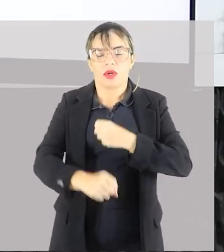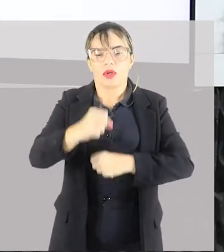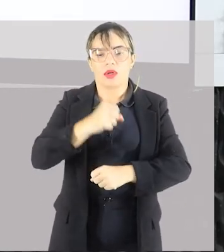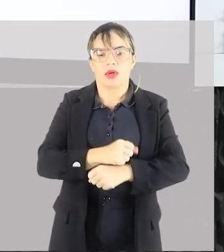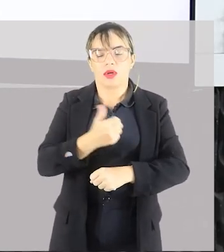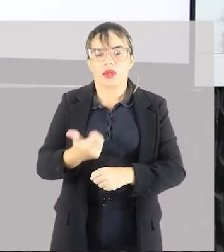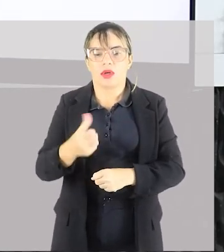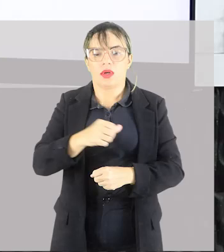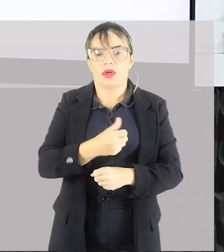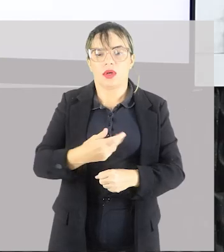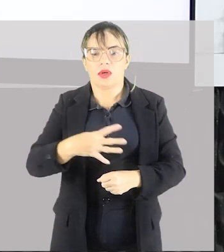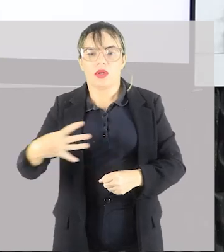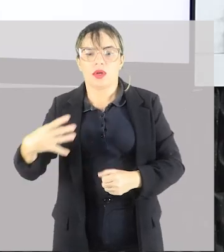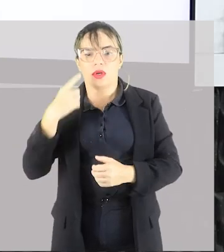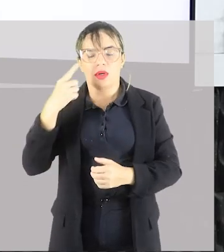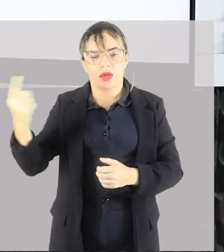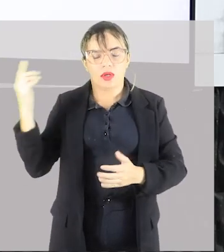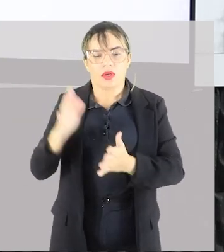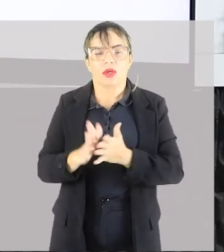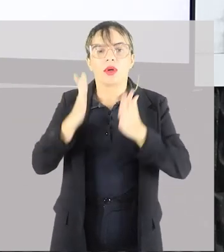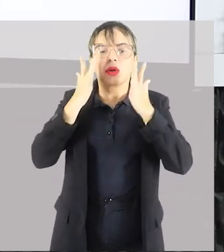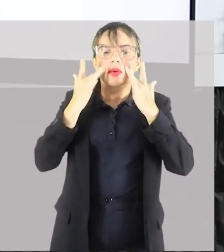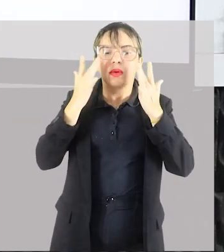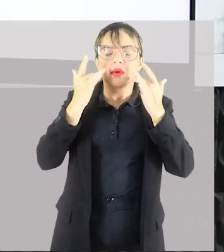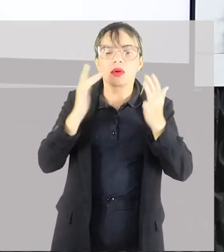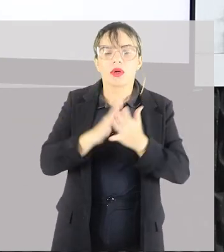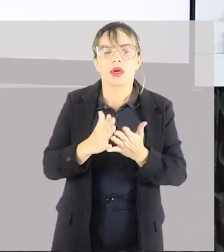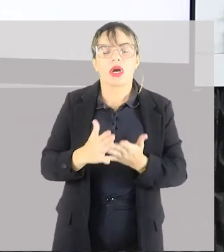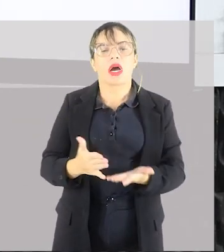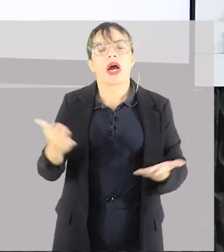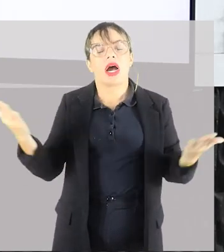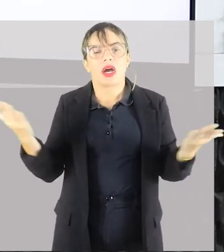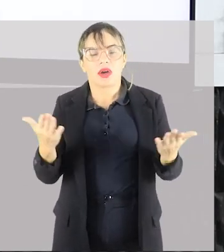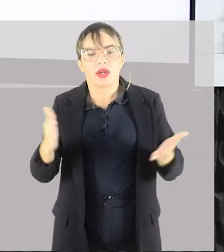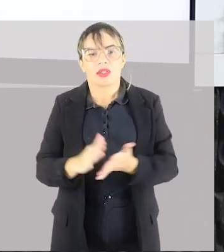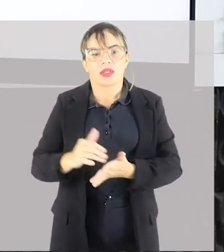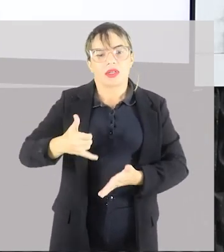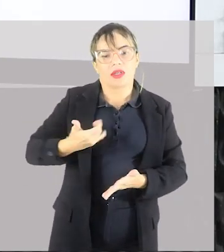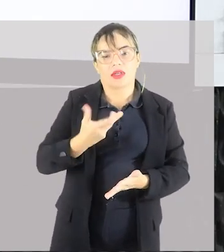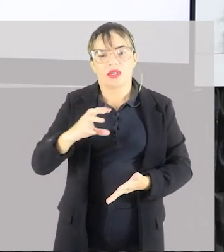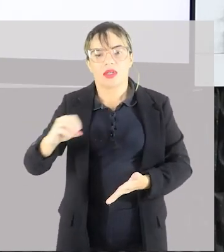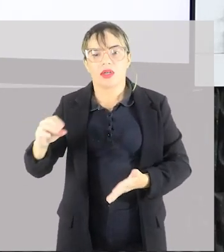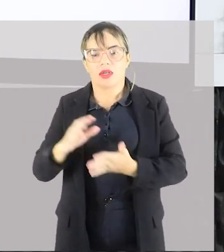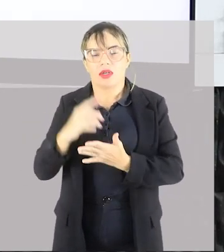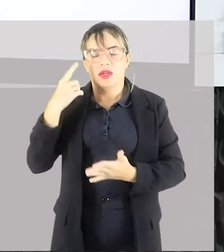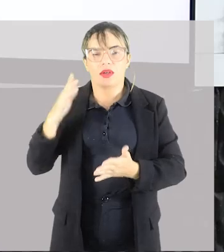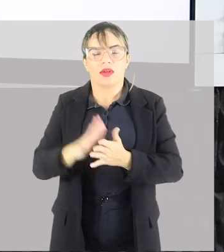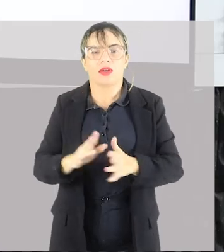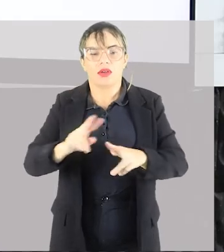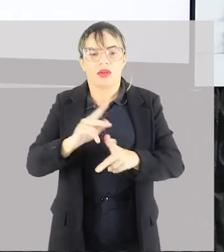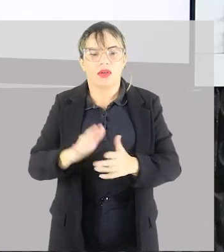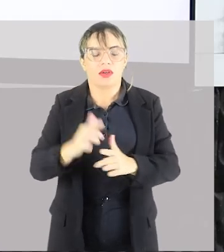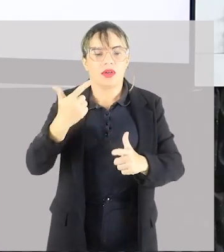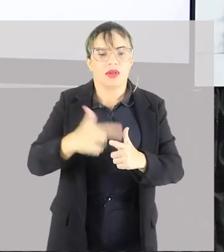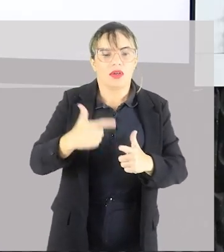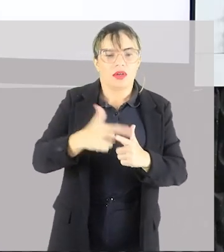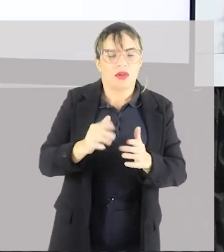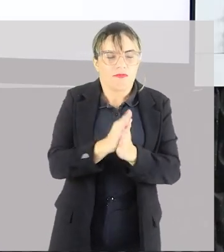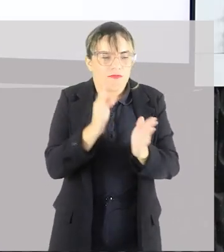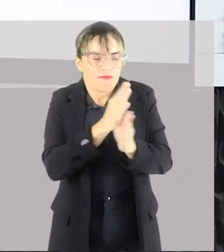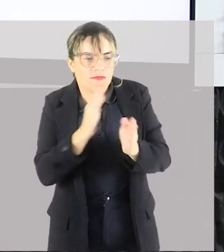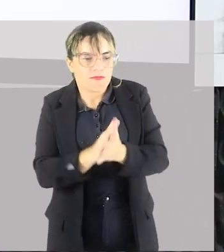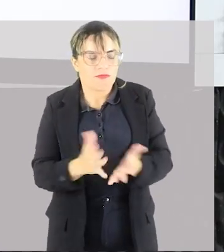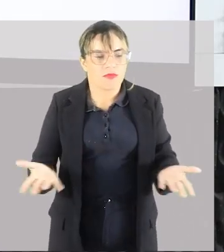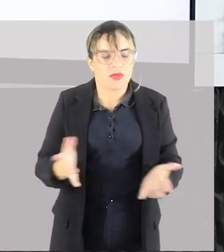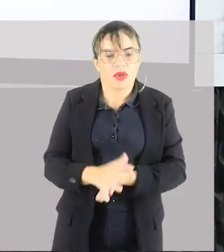1974, quase com 50 anos agora, estão com 50 anos agora, eles já passaram por vários problemas, inclusive foram perseguidos pela polícia. Por